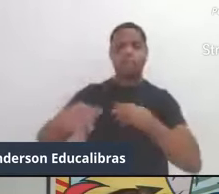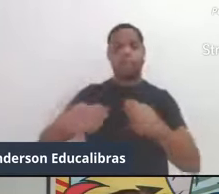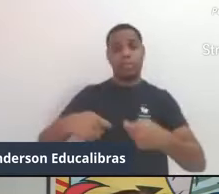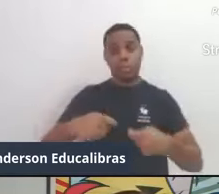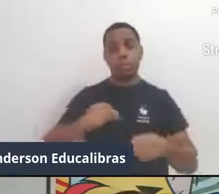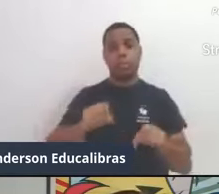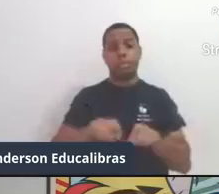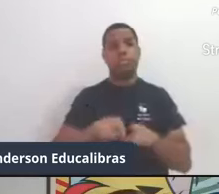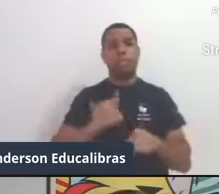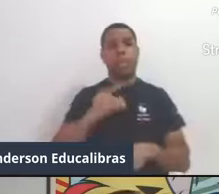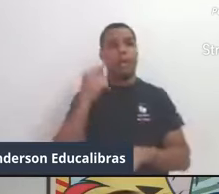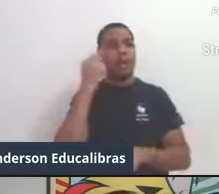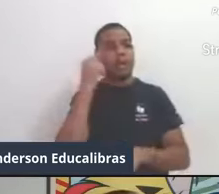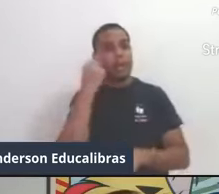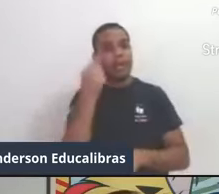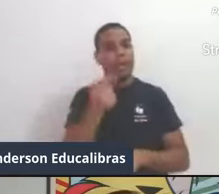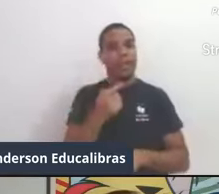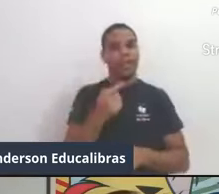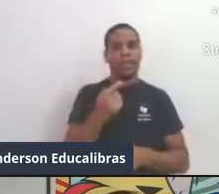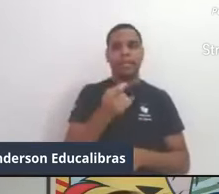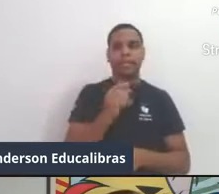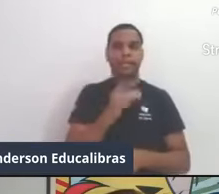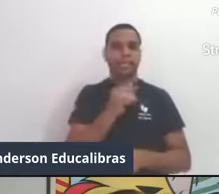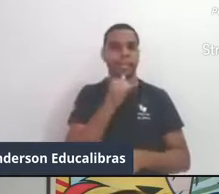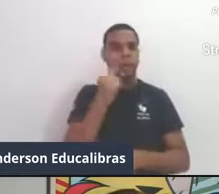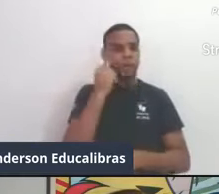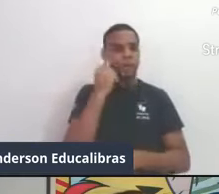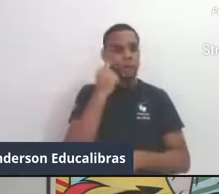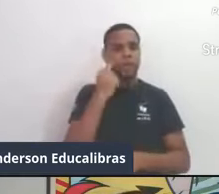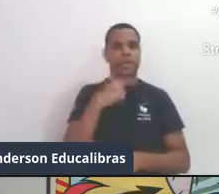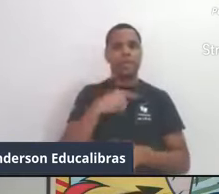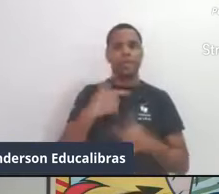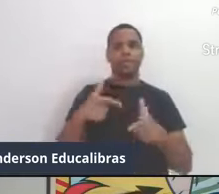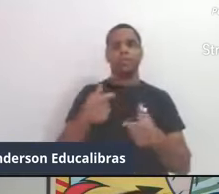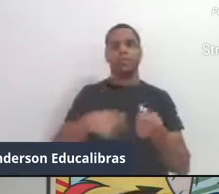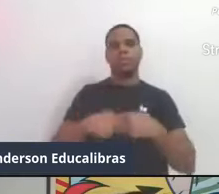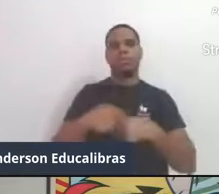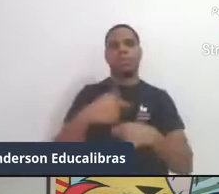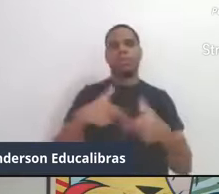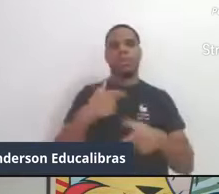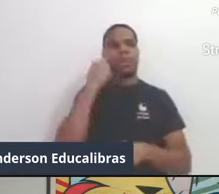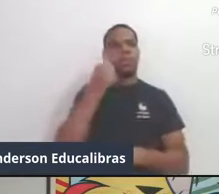pensar apenas numa questão fria de sobrevivência econômica das empresas.